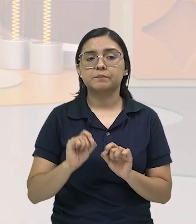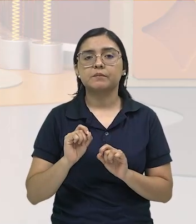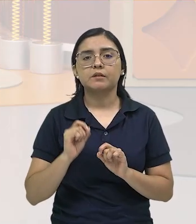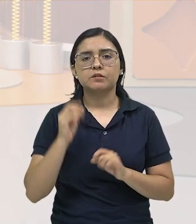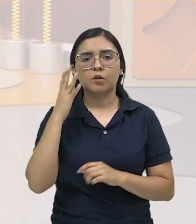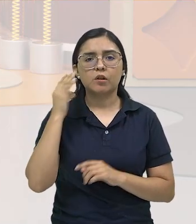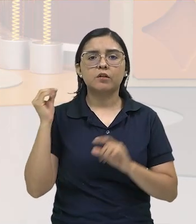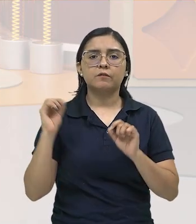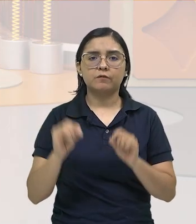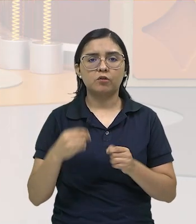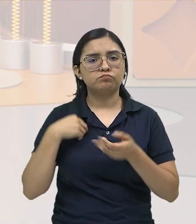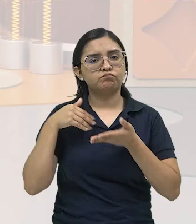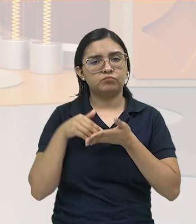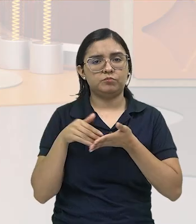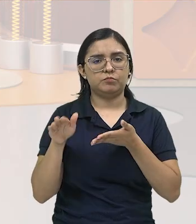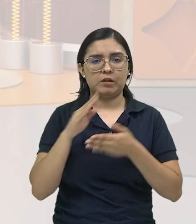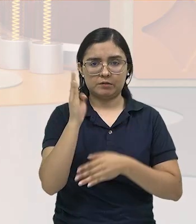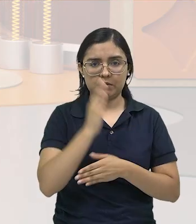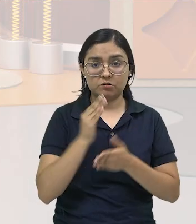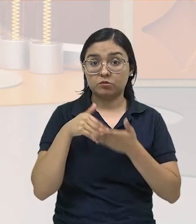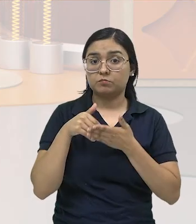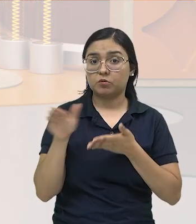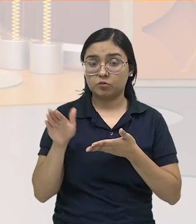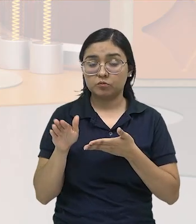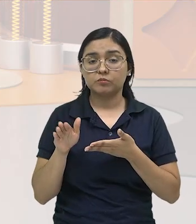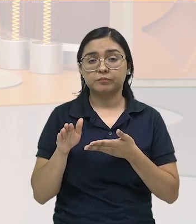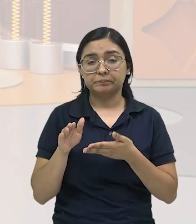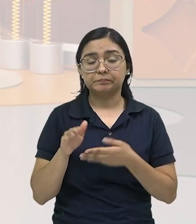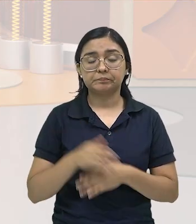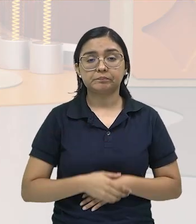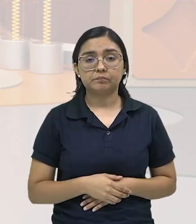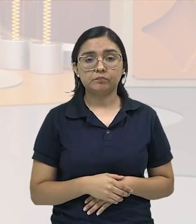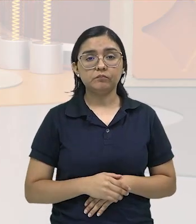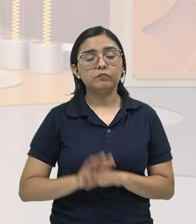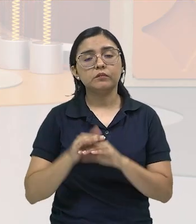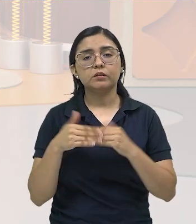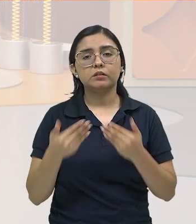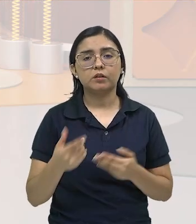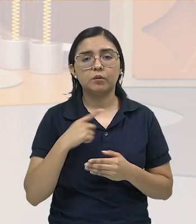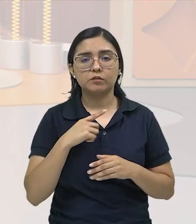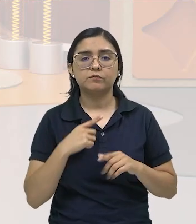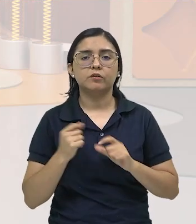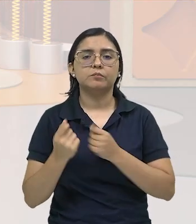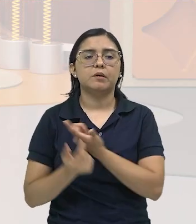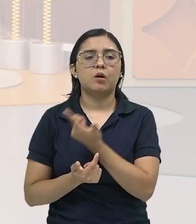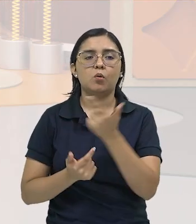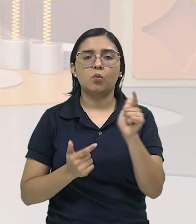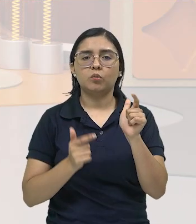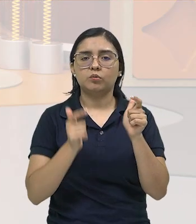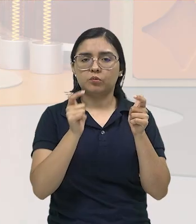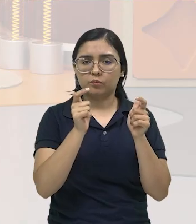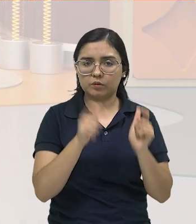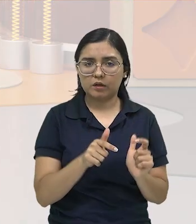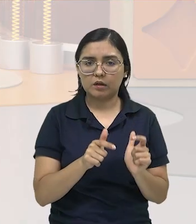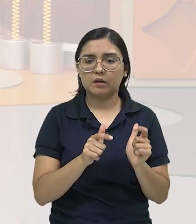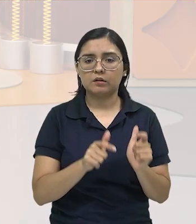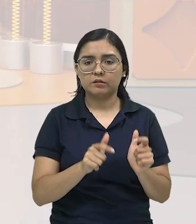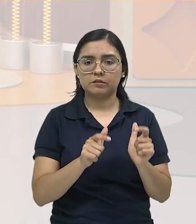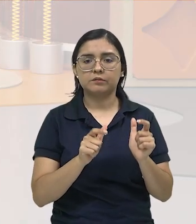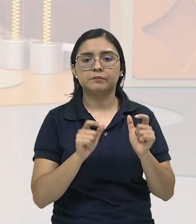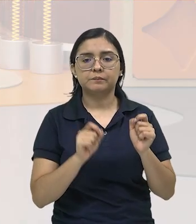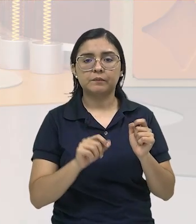foram expulsos do Brasil. E ao serem expulsos do Brasil, eles se estabeleceram numa outra região chamada